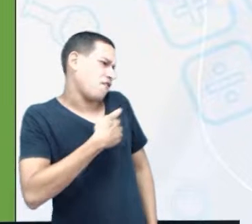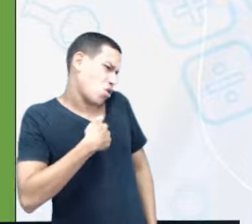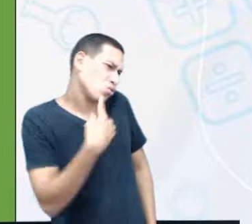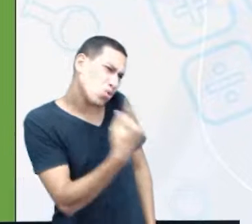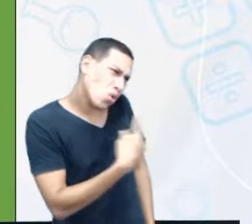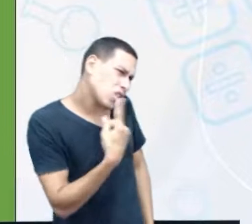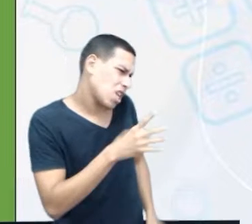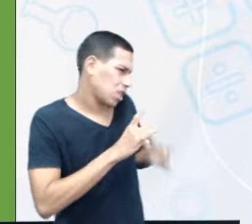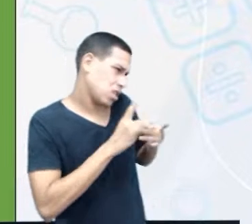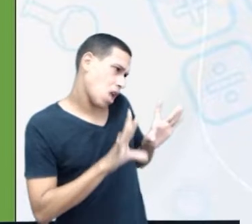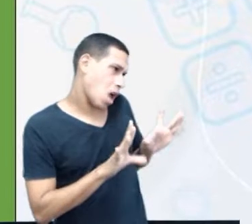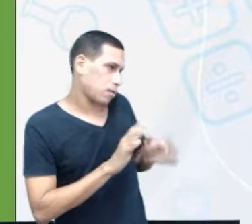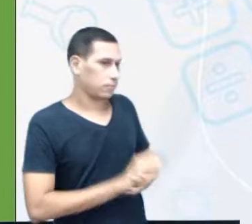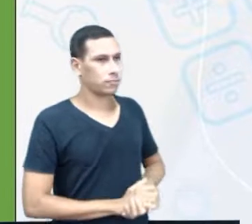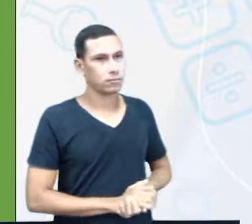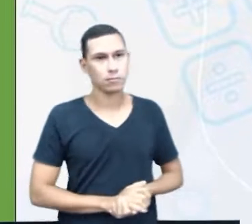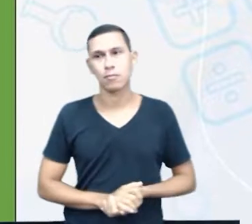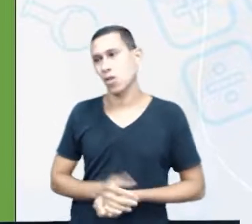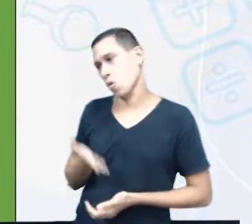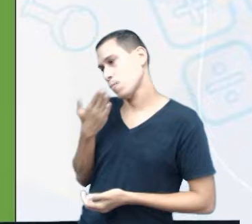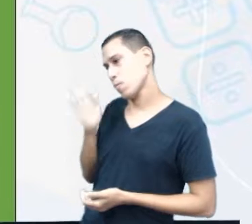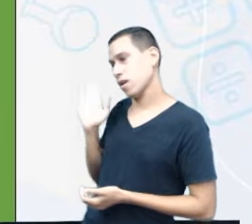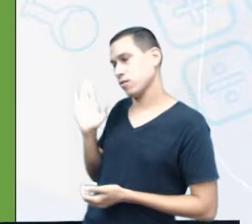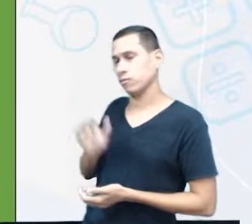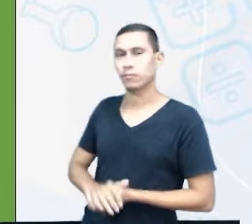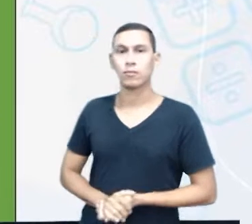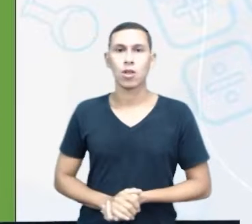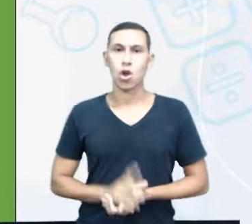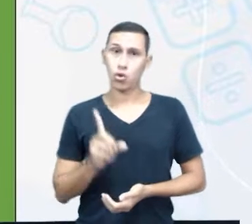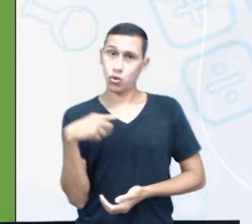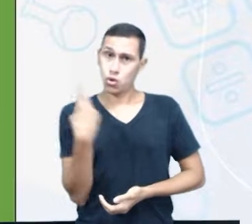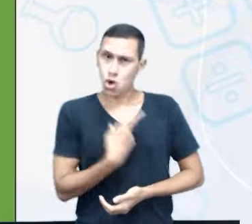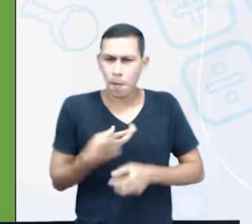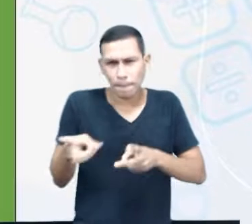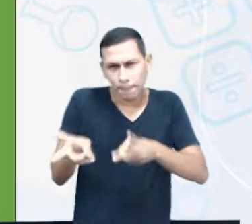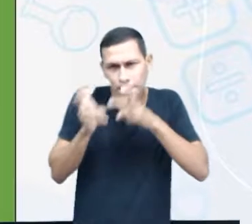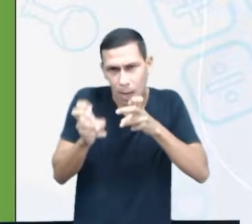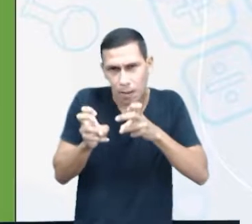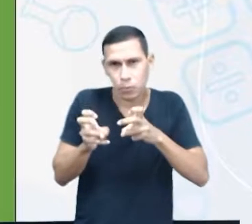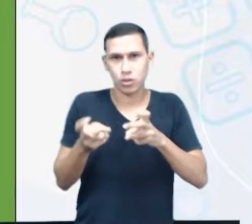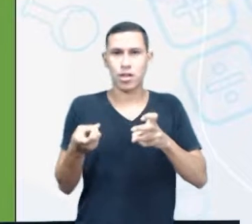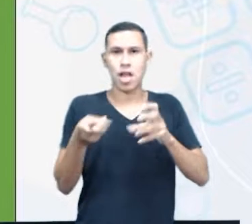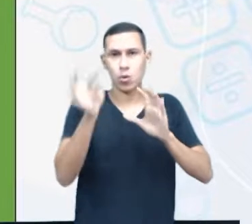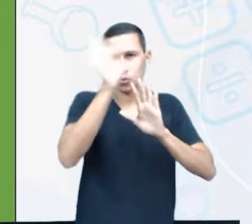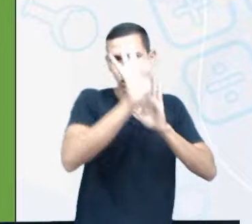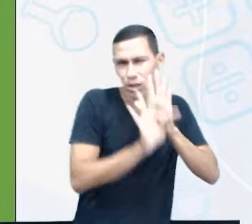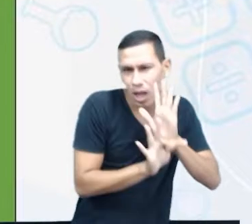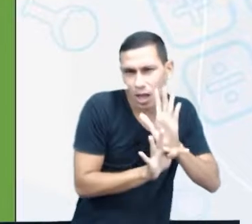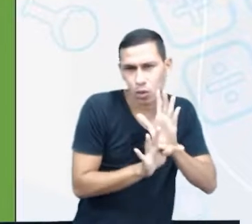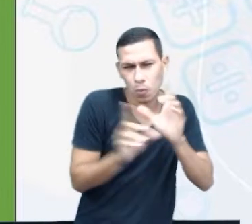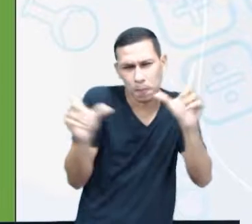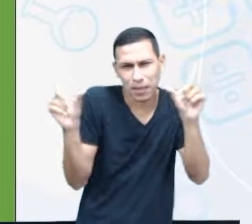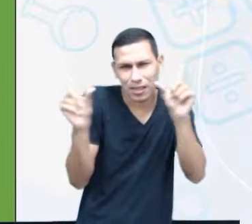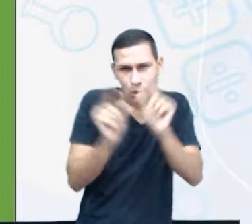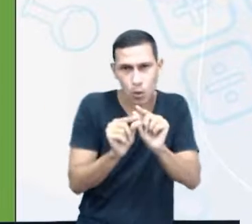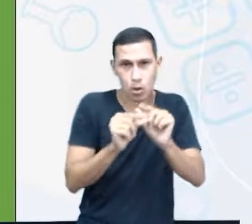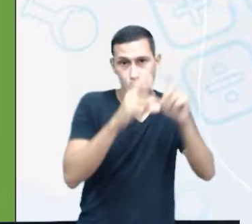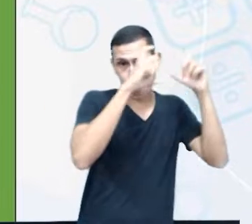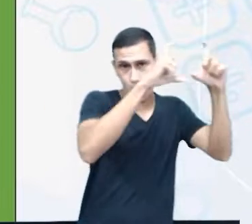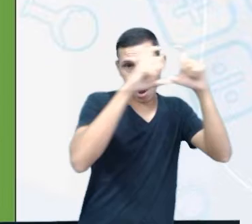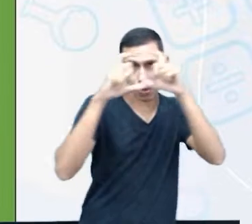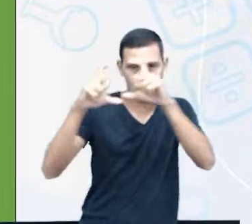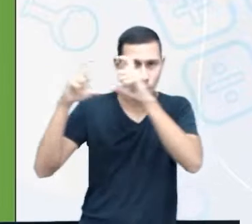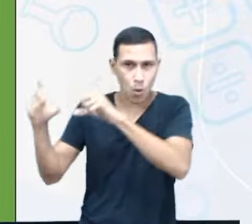prometo." Logo de cara, nós percebemos que é uma narrativa curta, contada em poucos